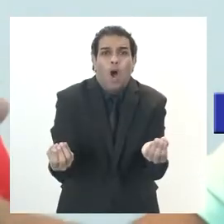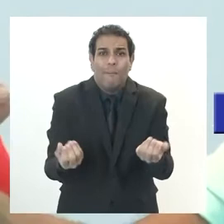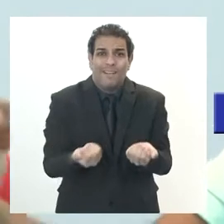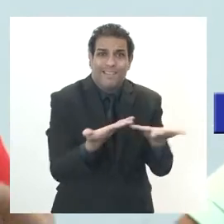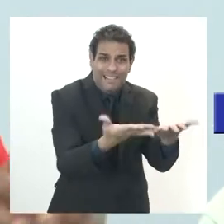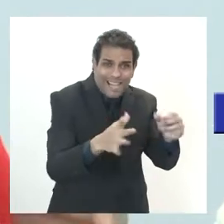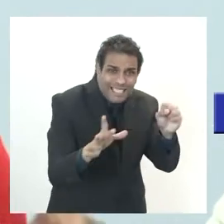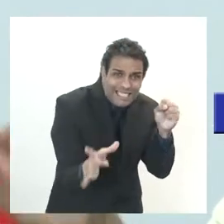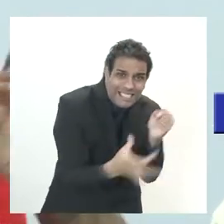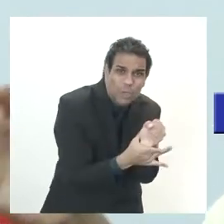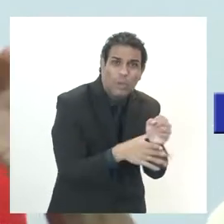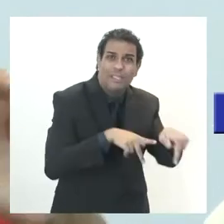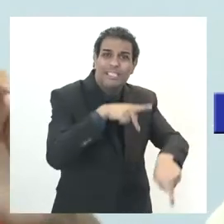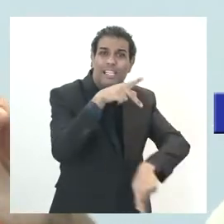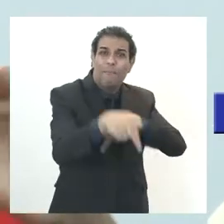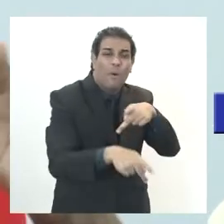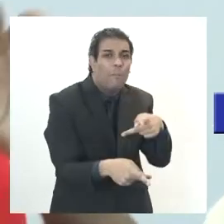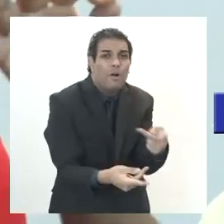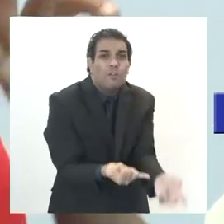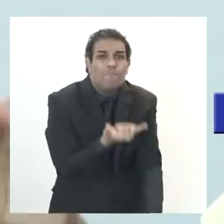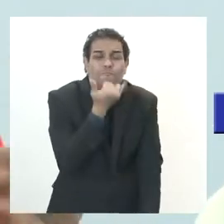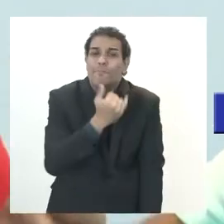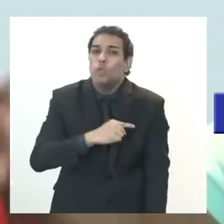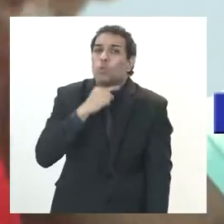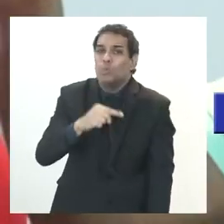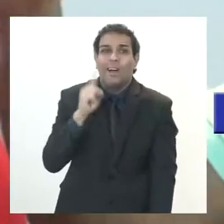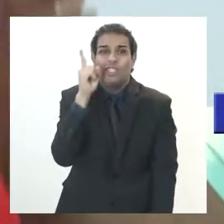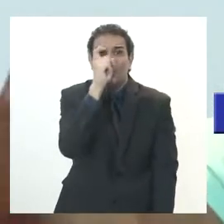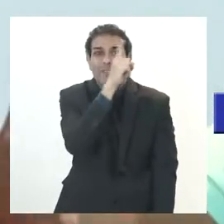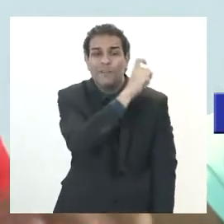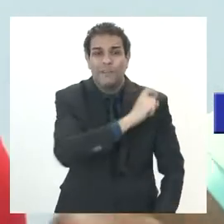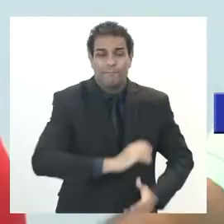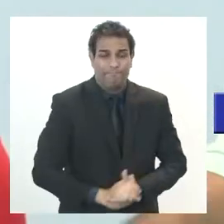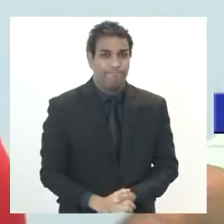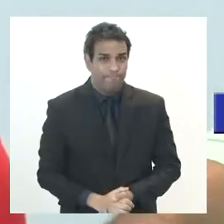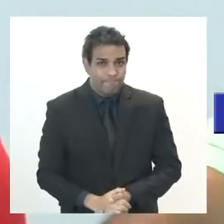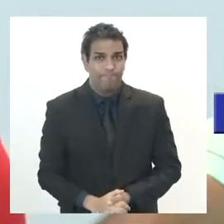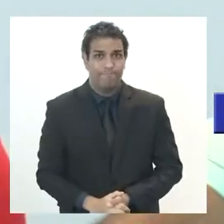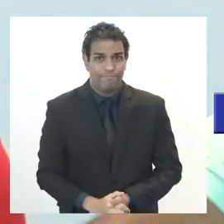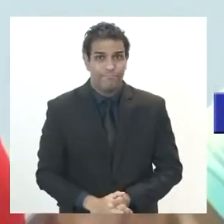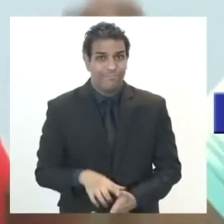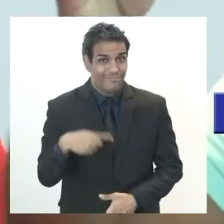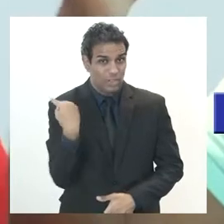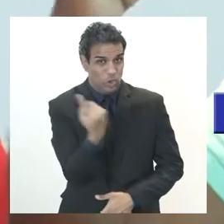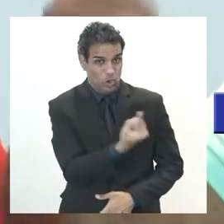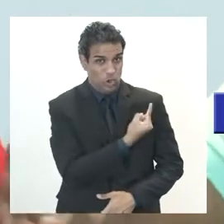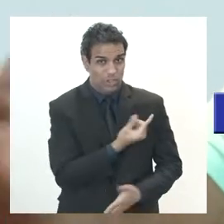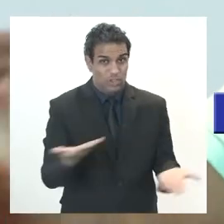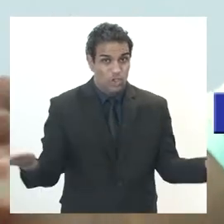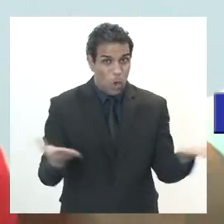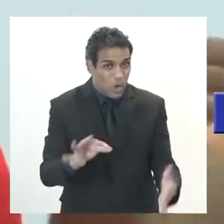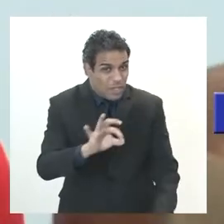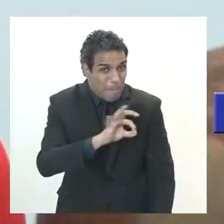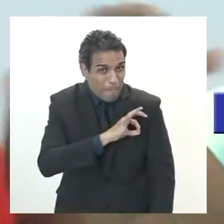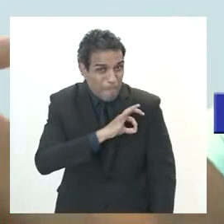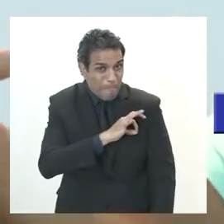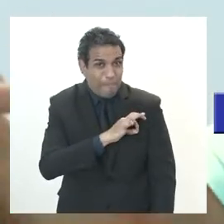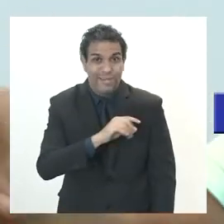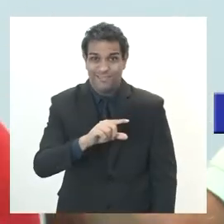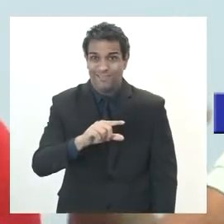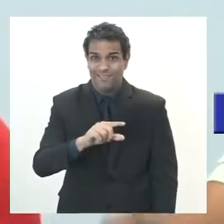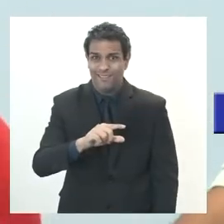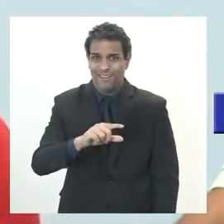segurança Deputado Desculpa só tem sobre alugar um pouquinho explicar só como nós não temos não temos